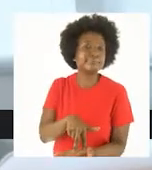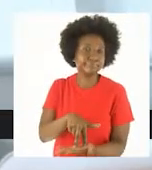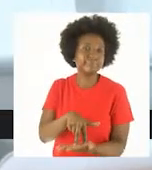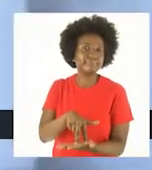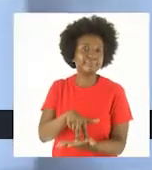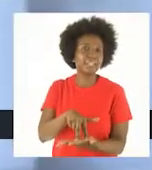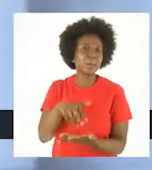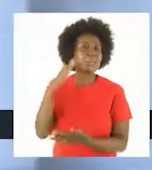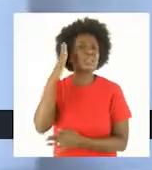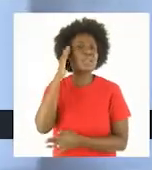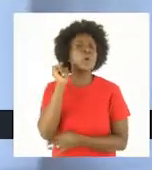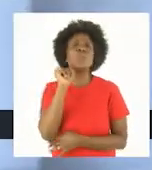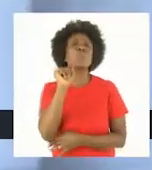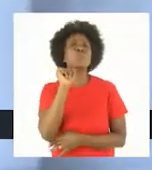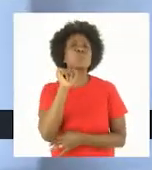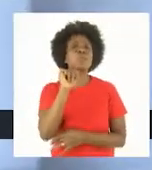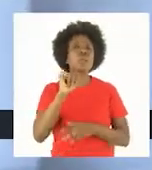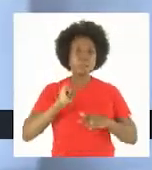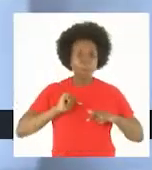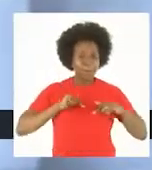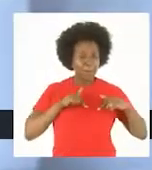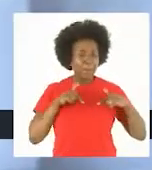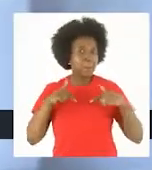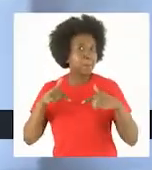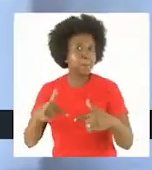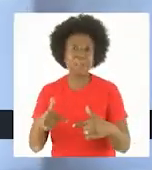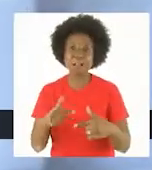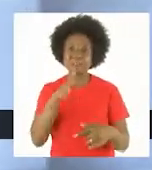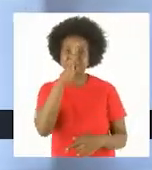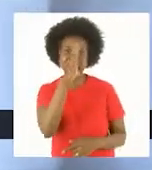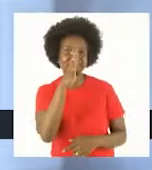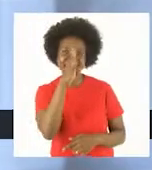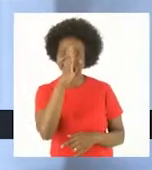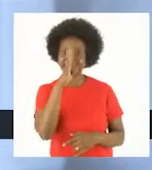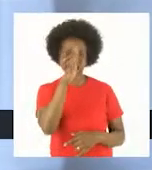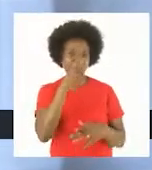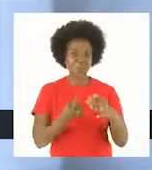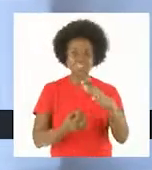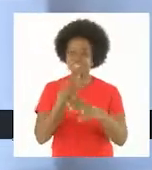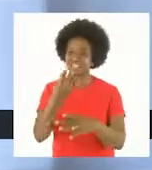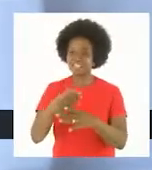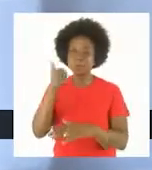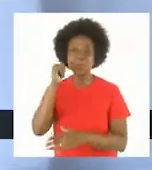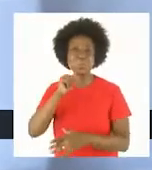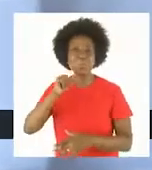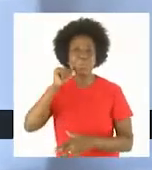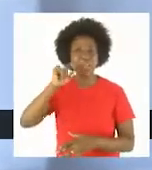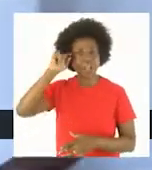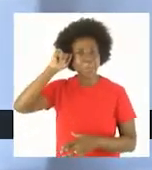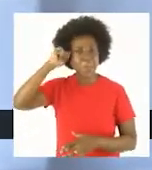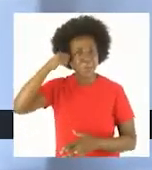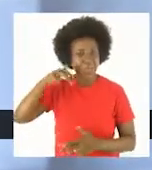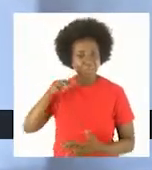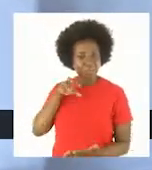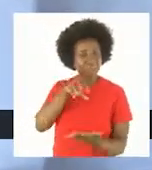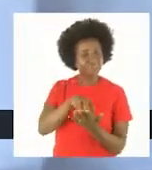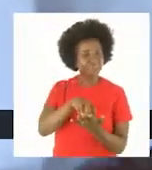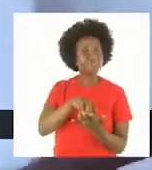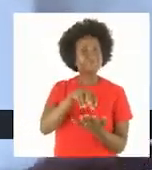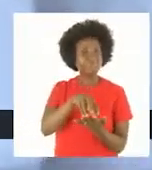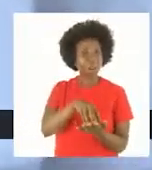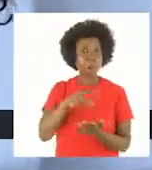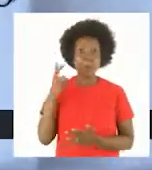da Marielle. Mas eu tenho certeza que a luta da Marielle não foi em vão. Muitas Marielles, outras, chegarão